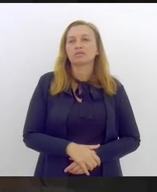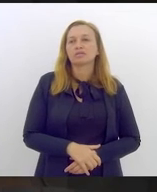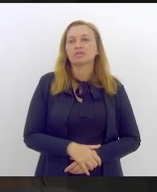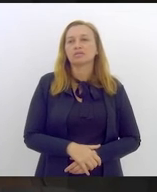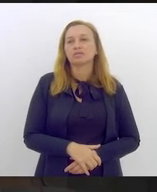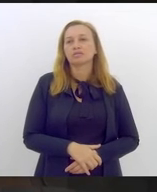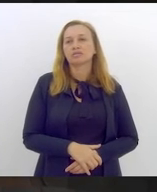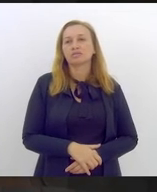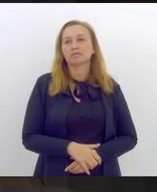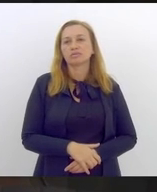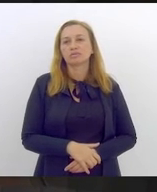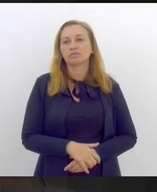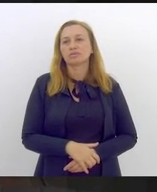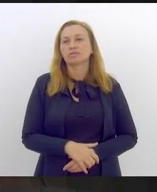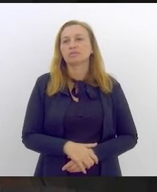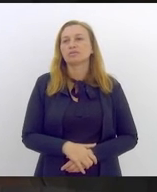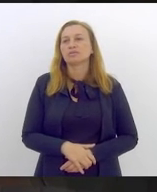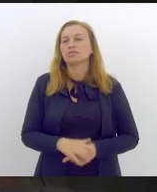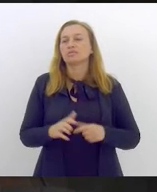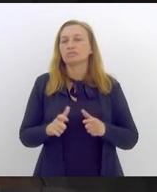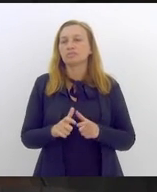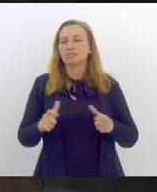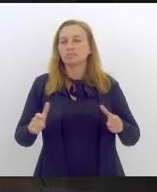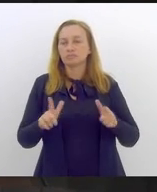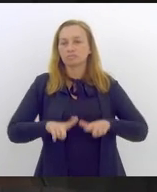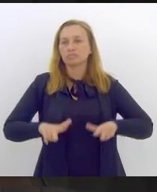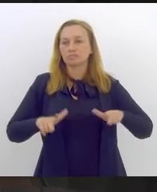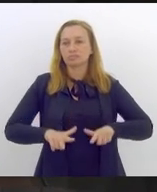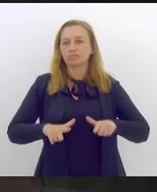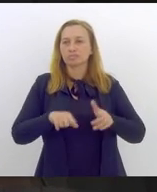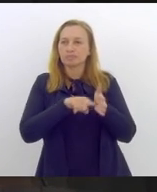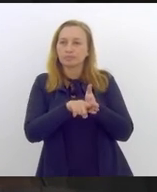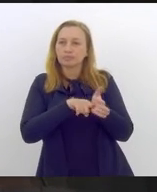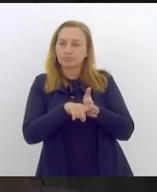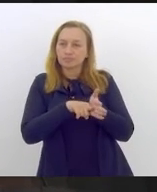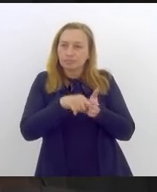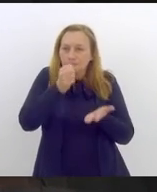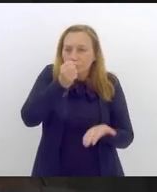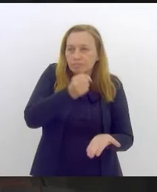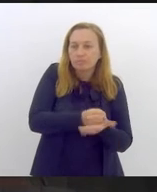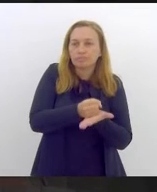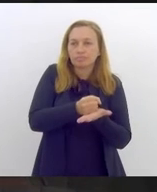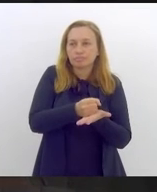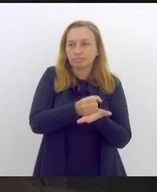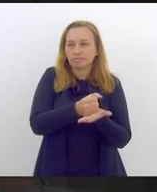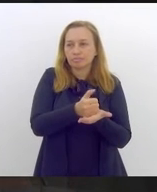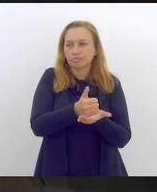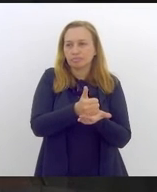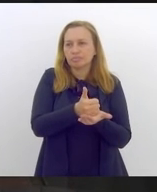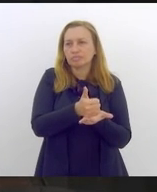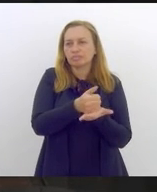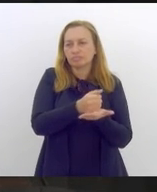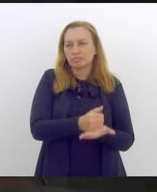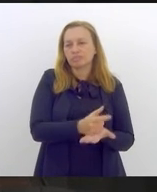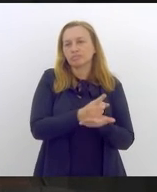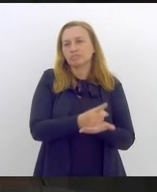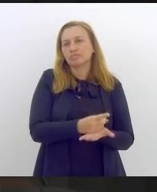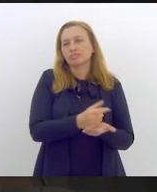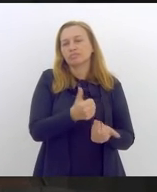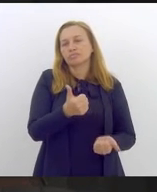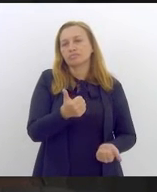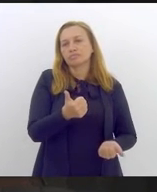vocacionada para ser um grande centro de pesquisas e um eixo articulador do desenvolvimento da região